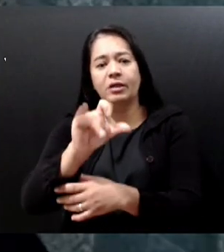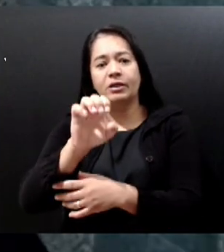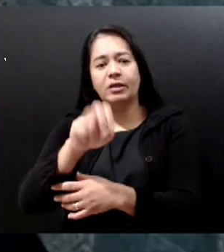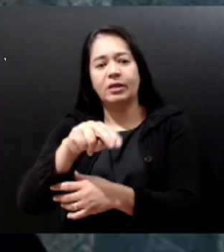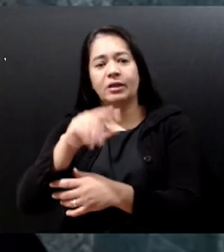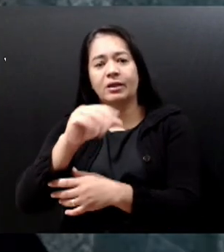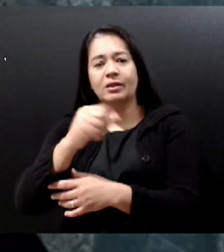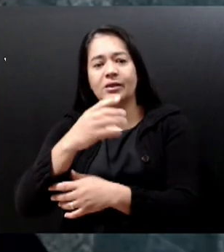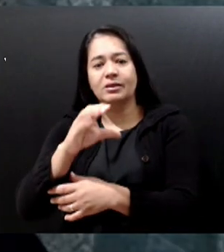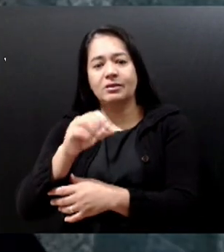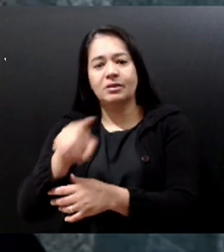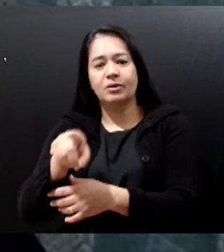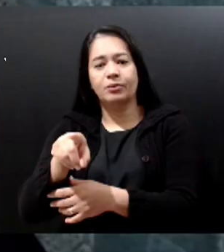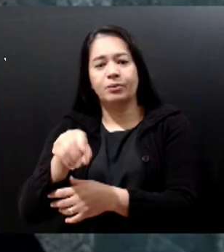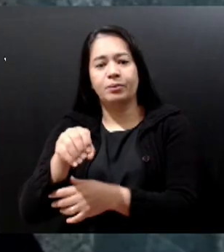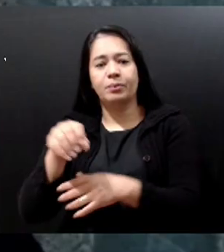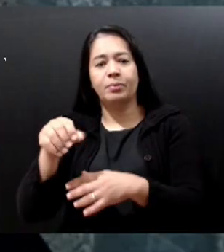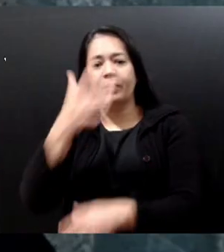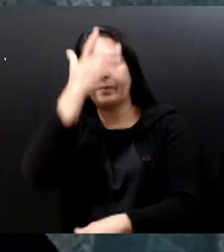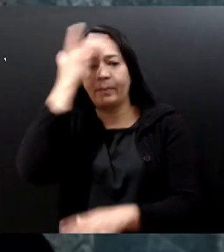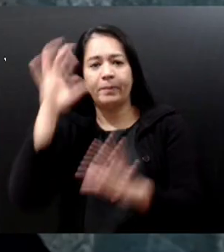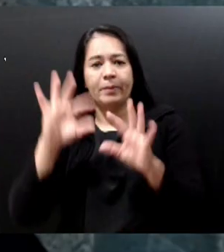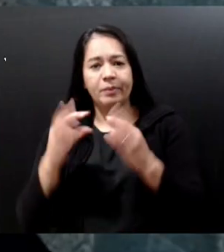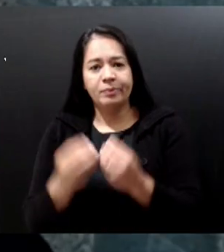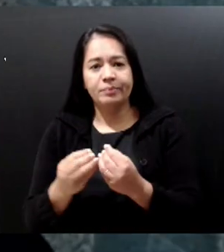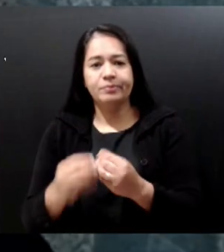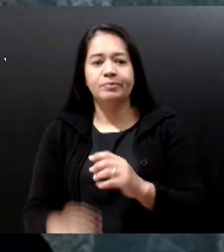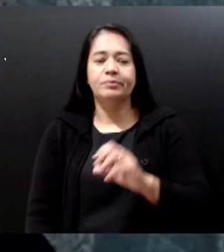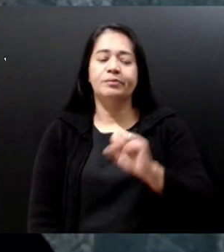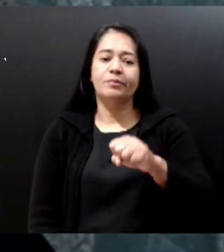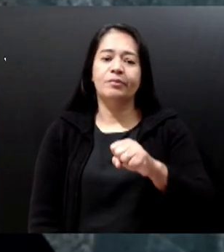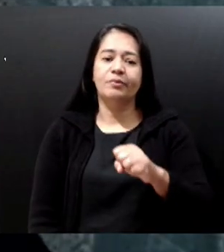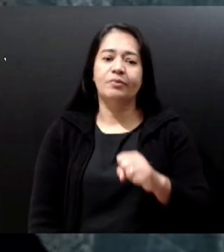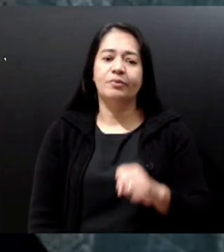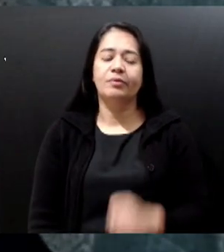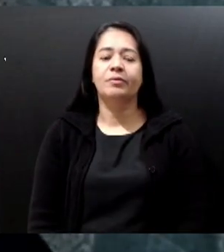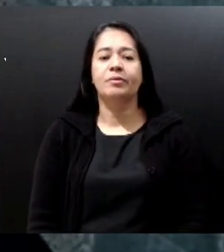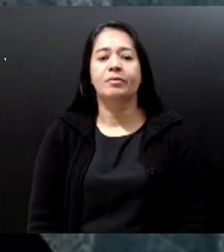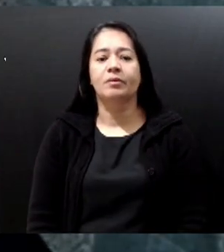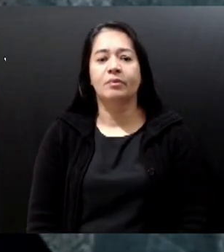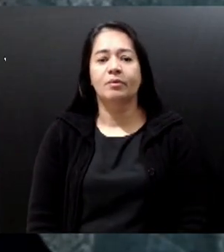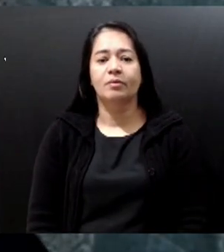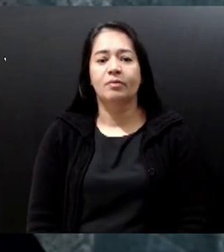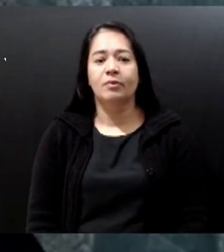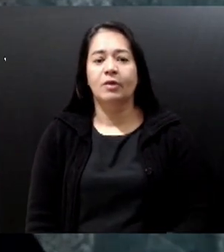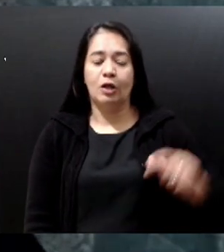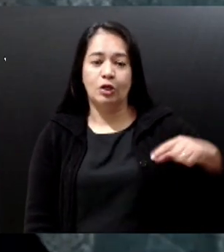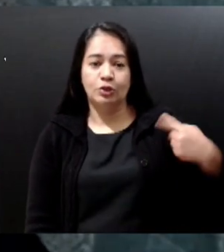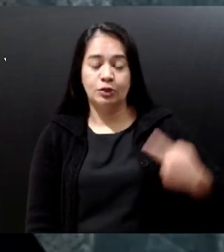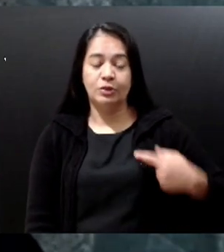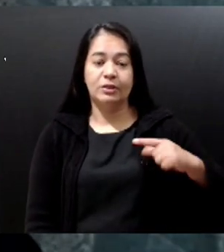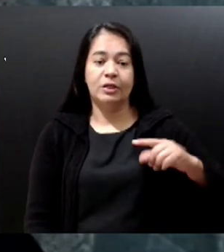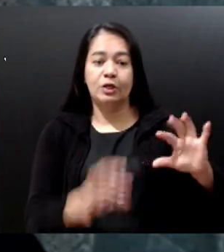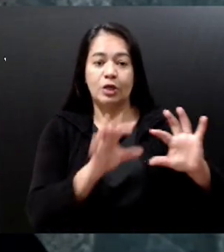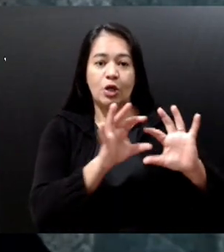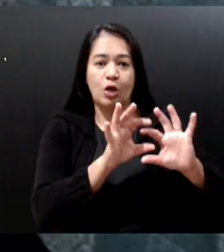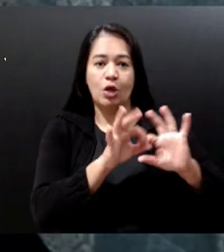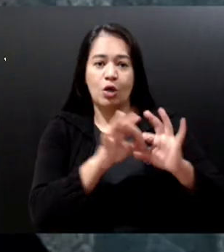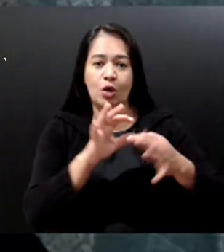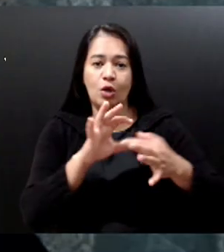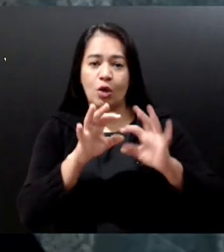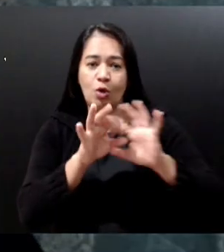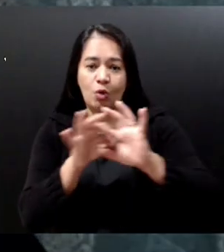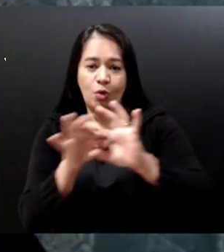Sim, a gente tem um conceito chamado de família multigeracional ou família extensa ou alargada,